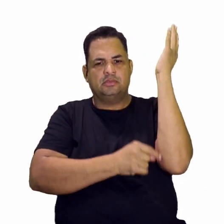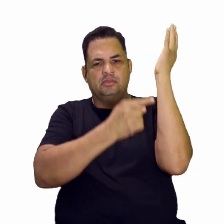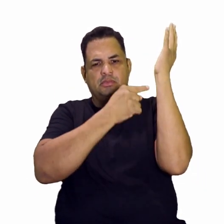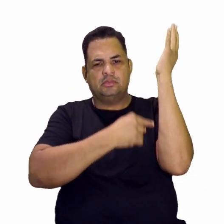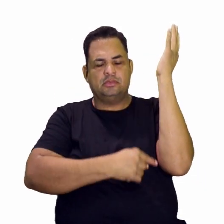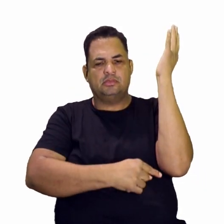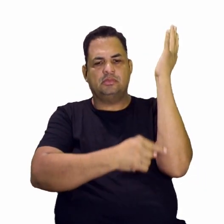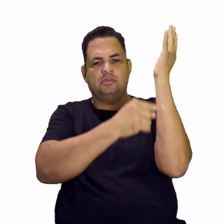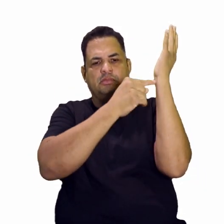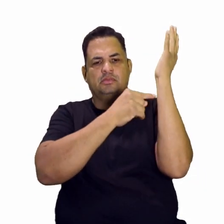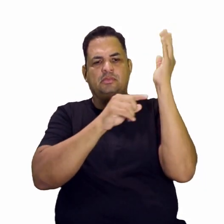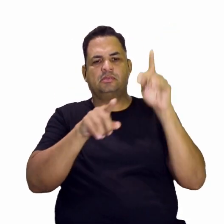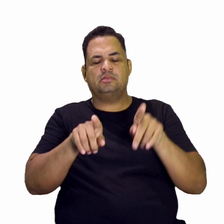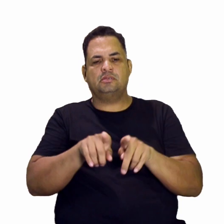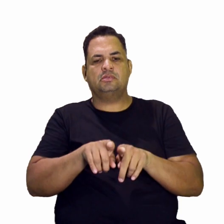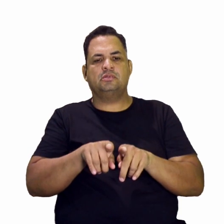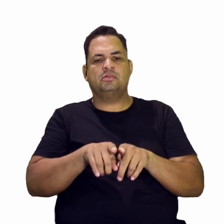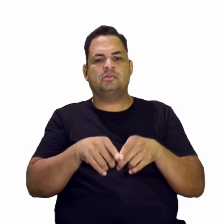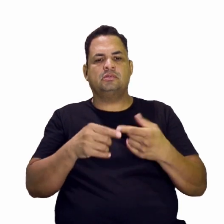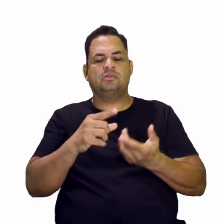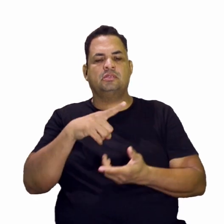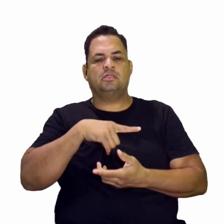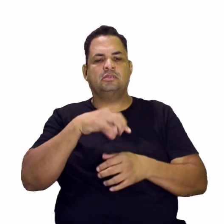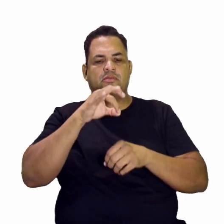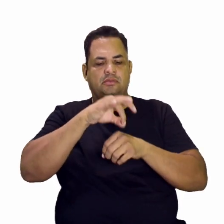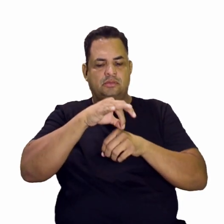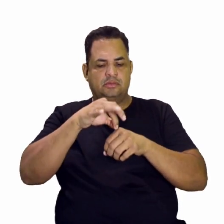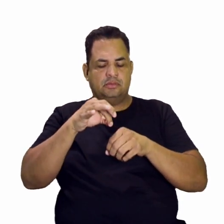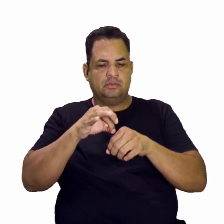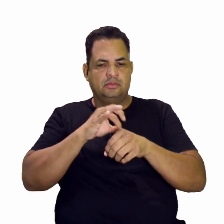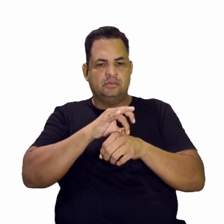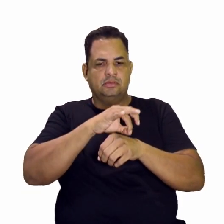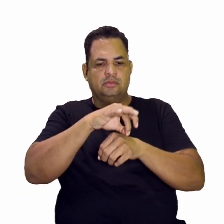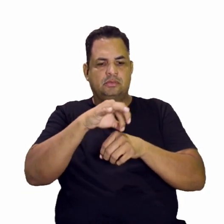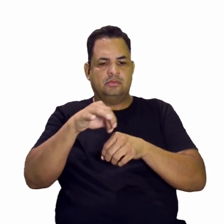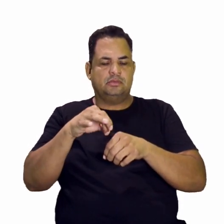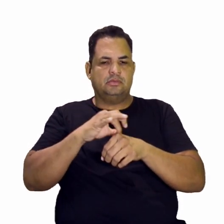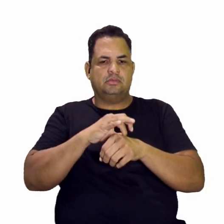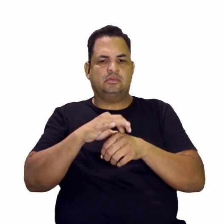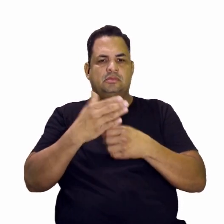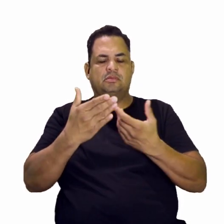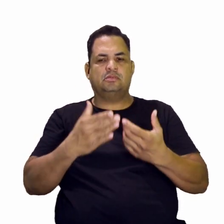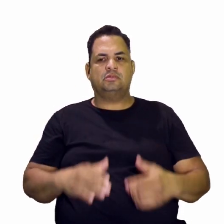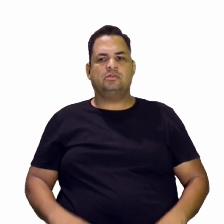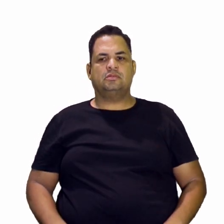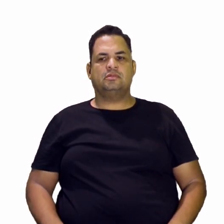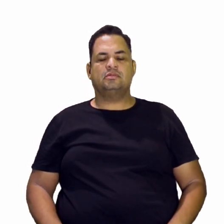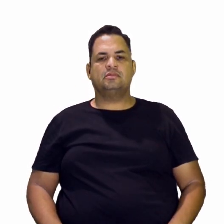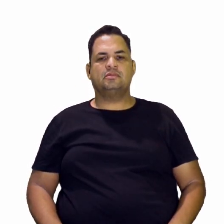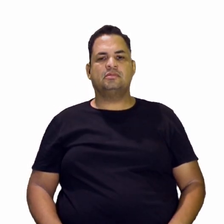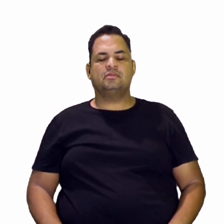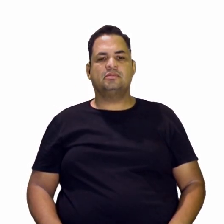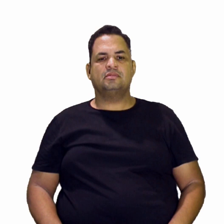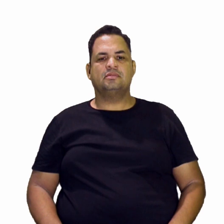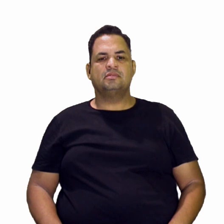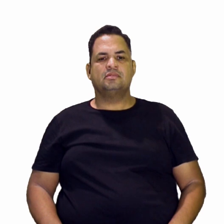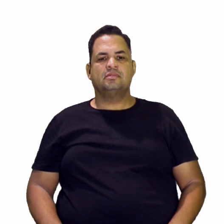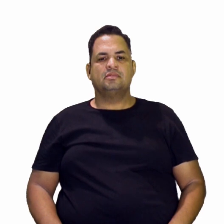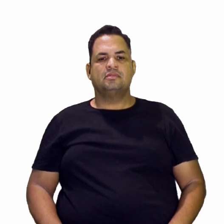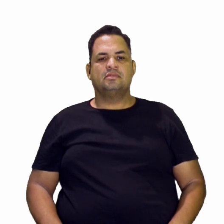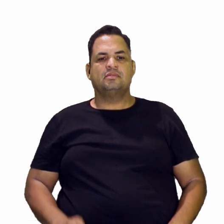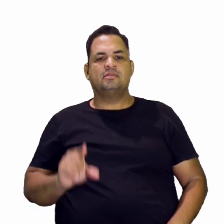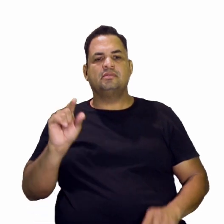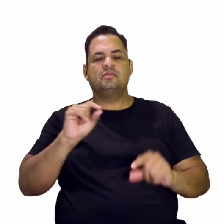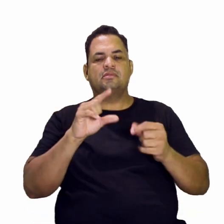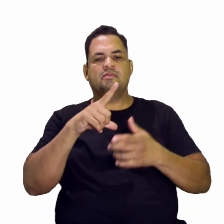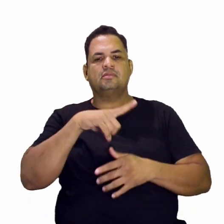vasculares e aqui as plantas com sementes. Com as sementes só vai descartar aqui as pteridófitas, tá? Então, a única